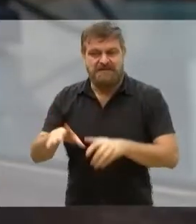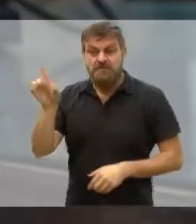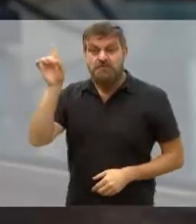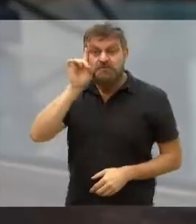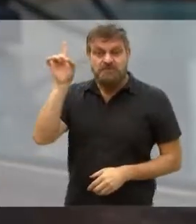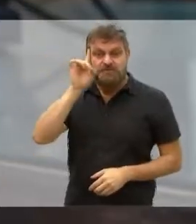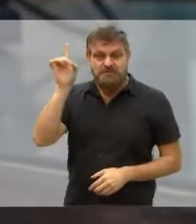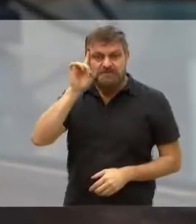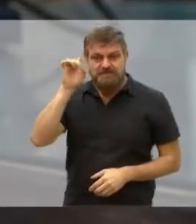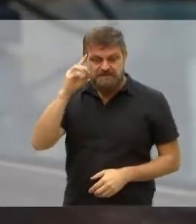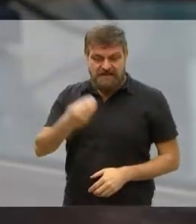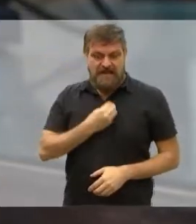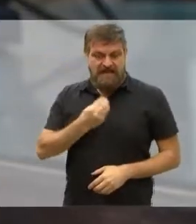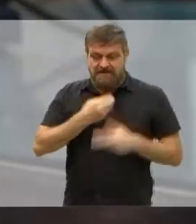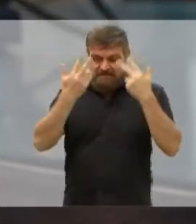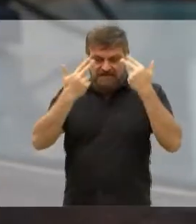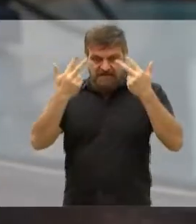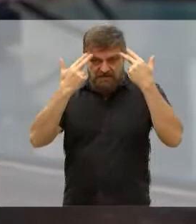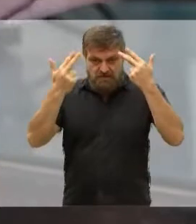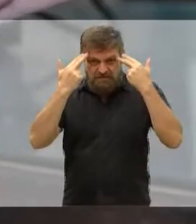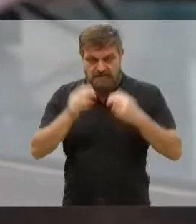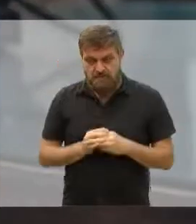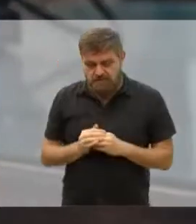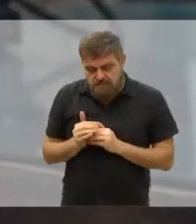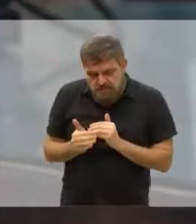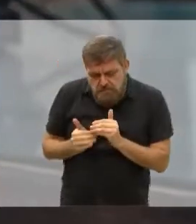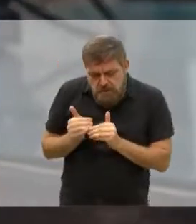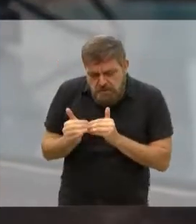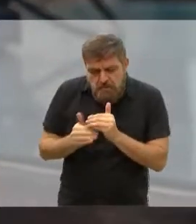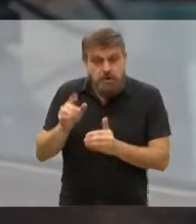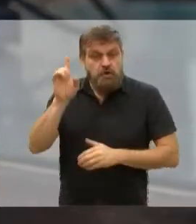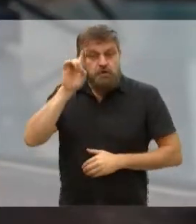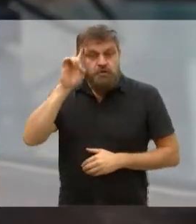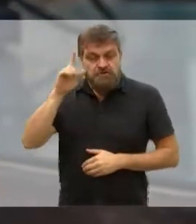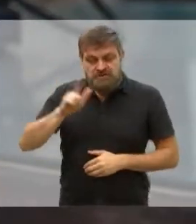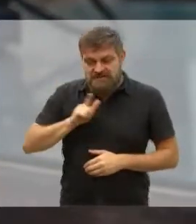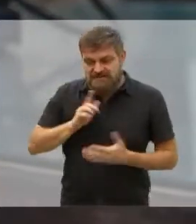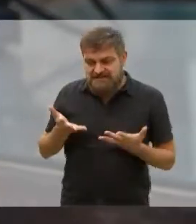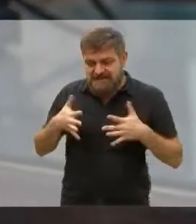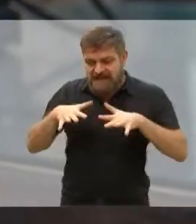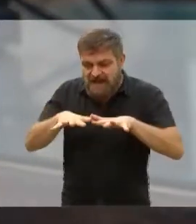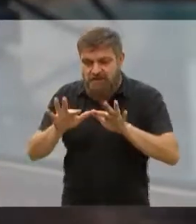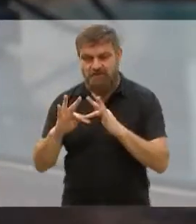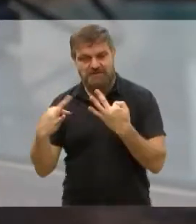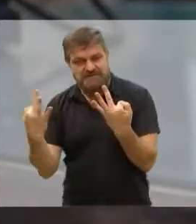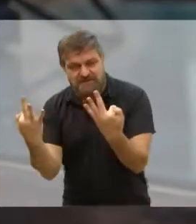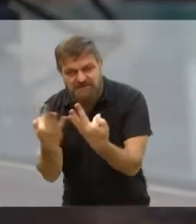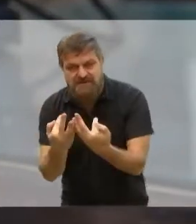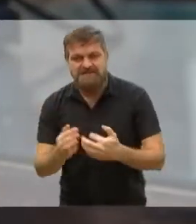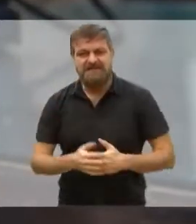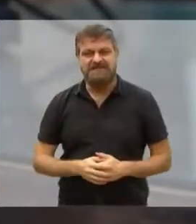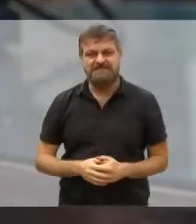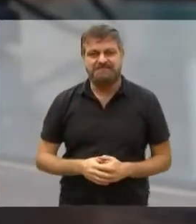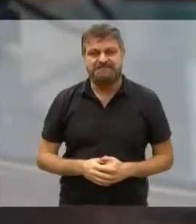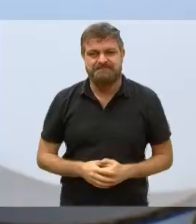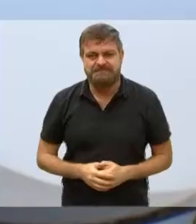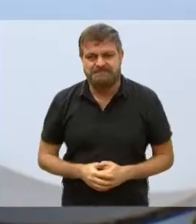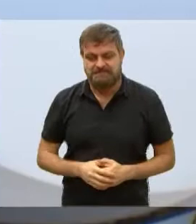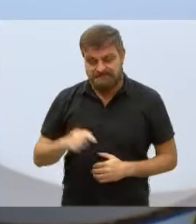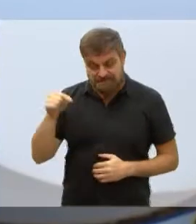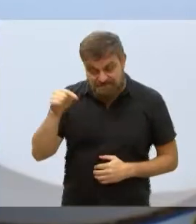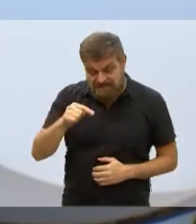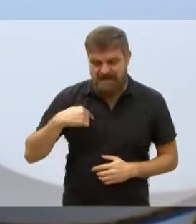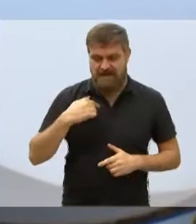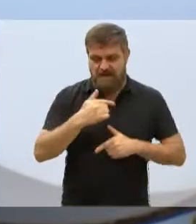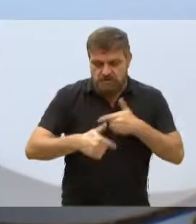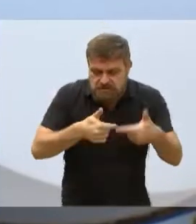nesse cotidiano. A inclusão não é gigante, a inclusão é pequenininha no dia a dia nosso, das famílias, deles.